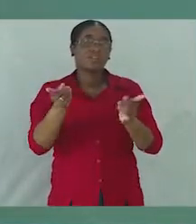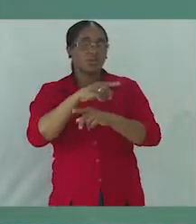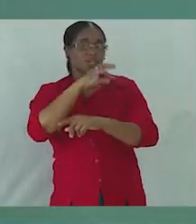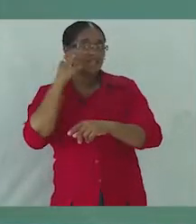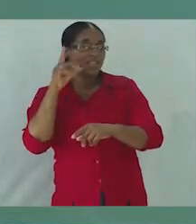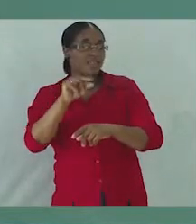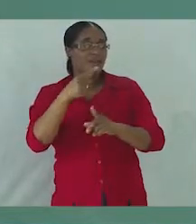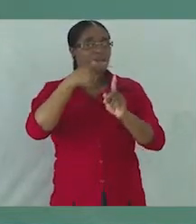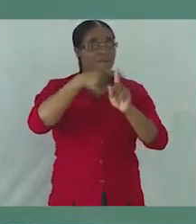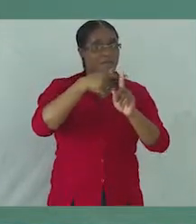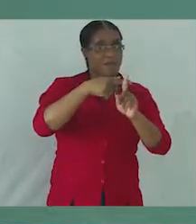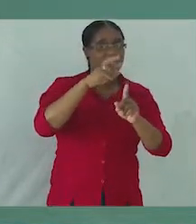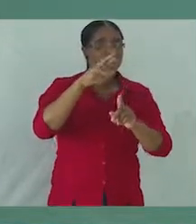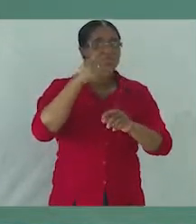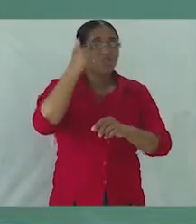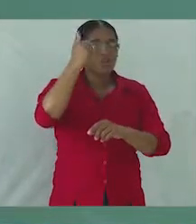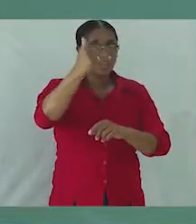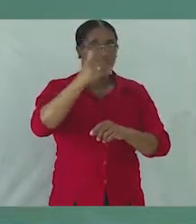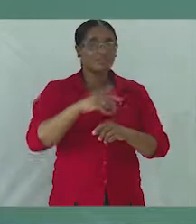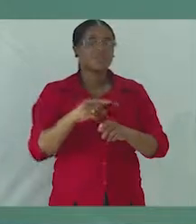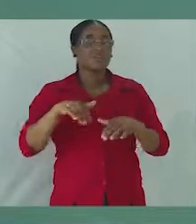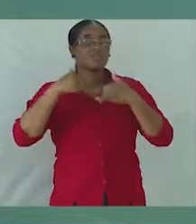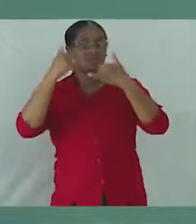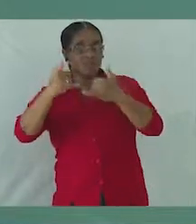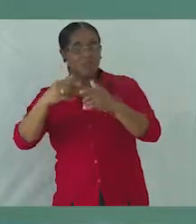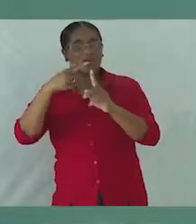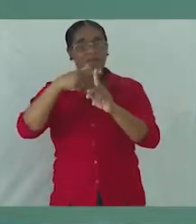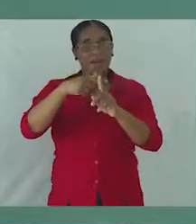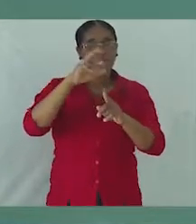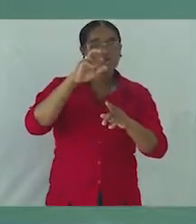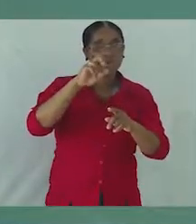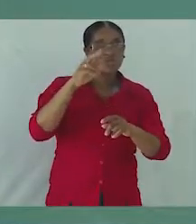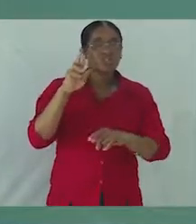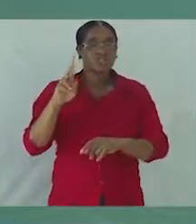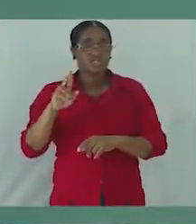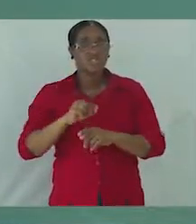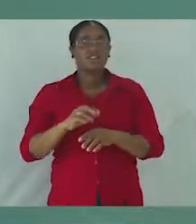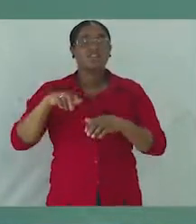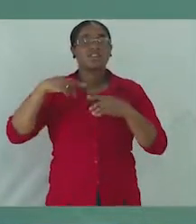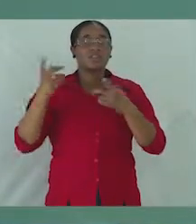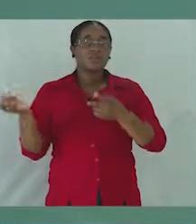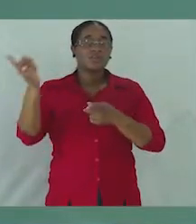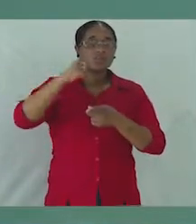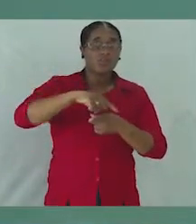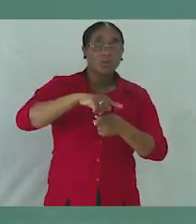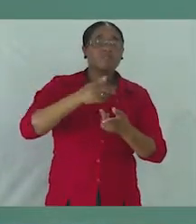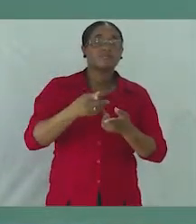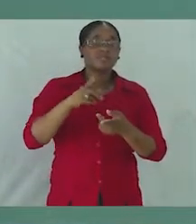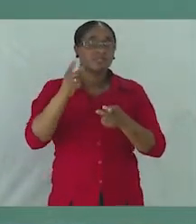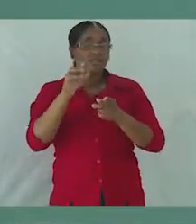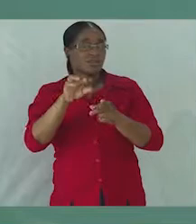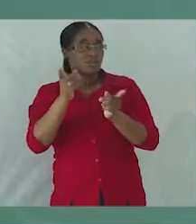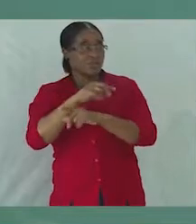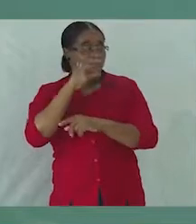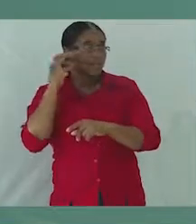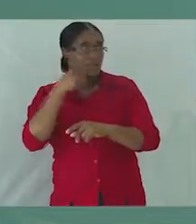sinal, mais x ao quadrado, depois mais 8x, mudando de membro, muda de sinal,